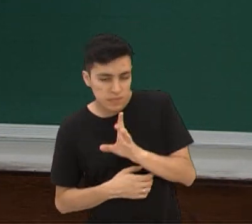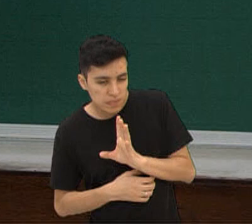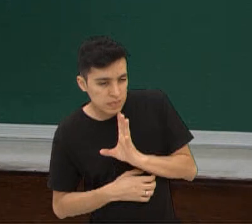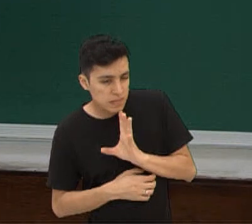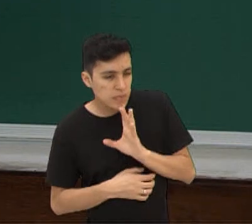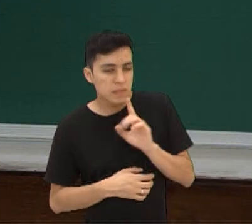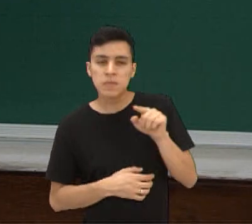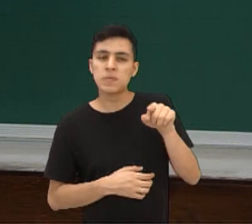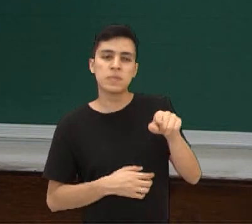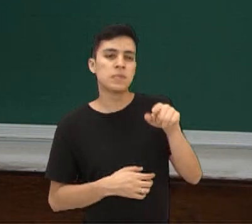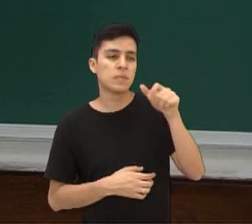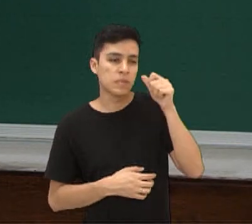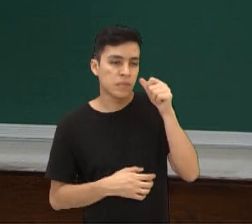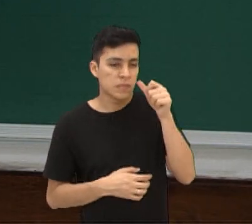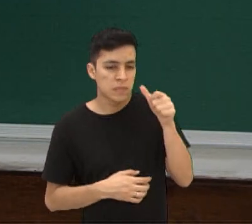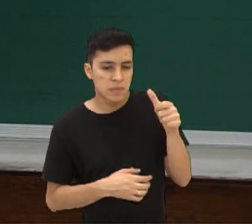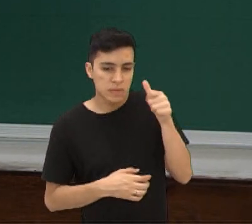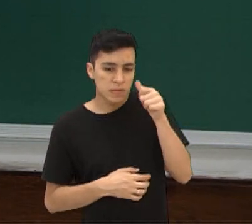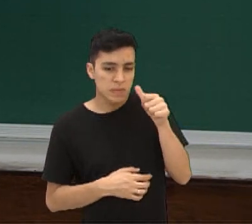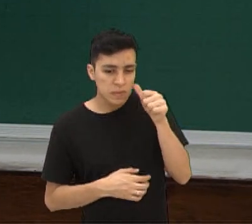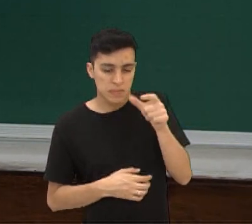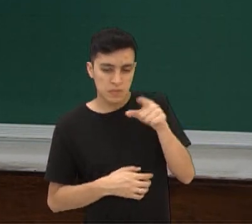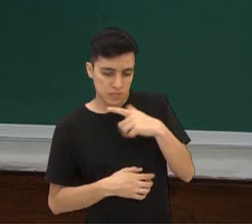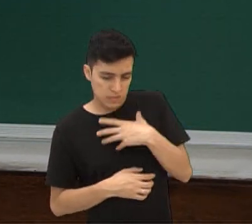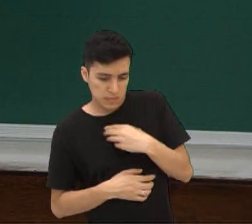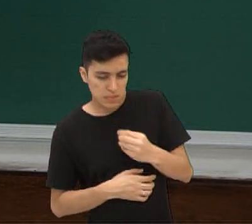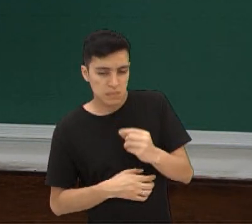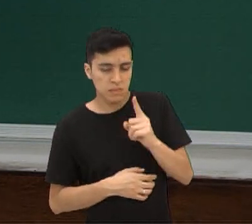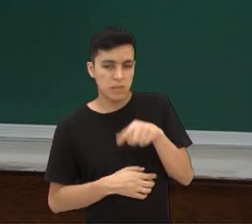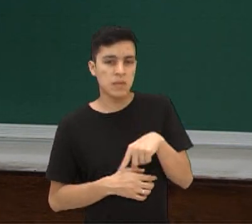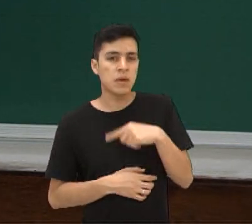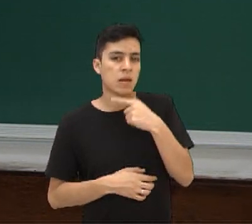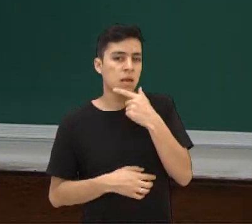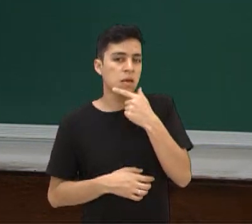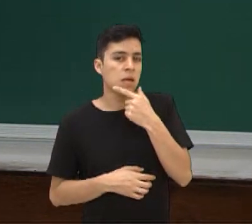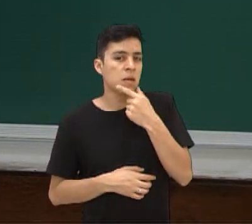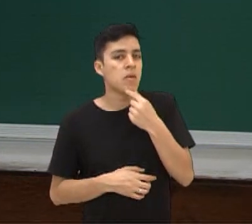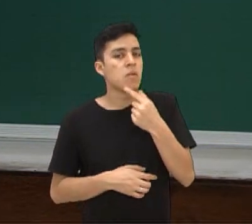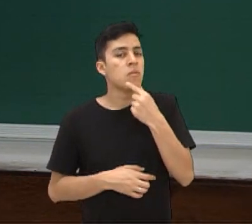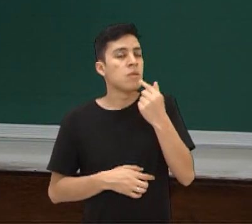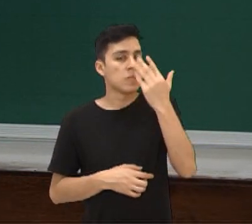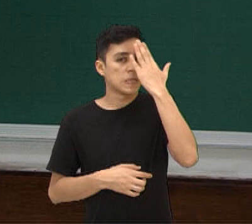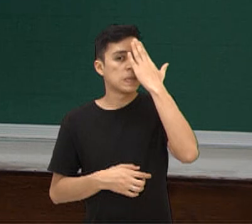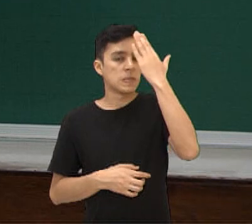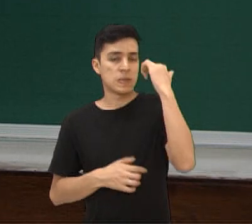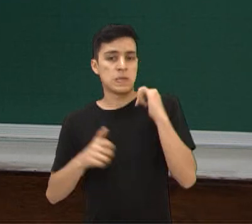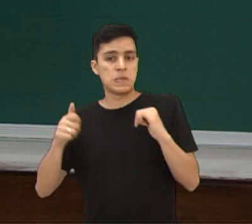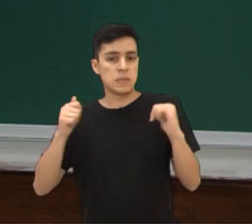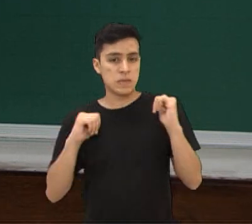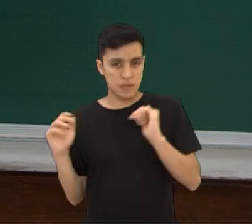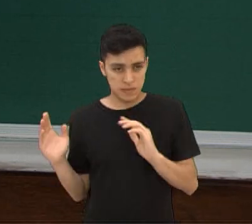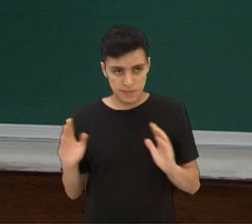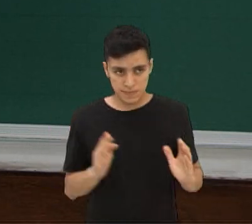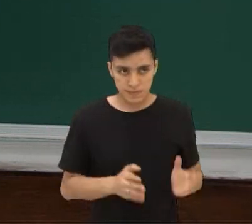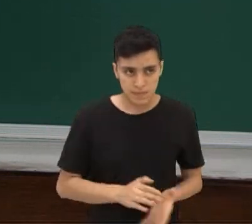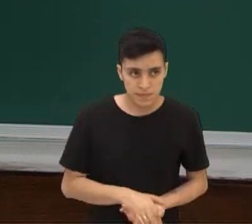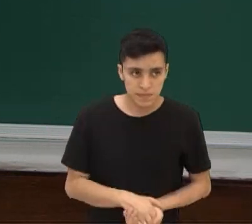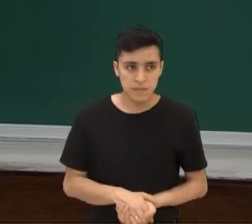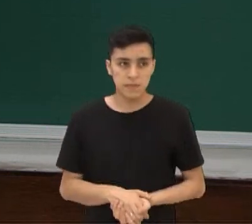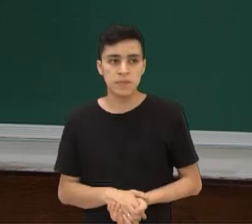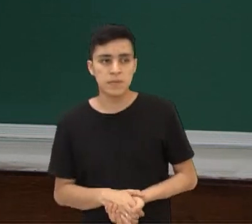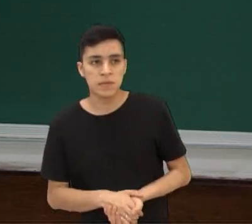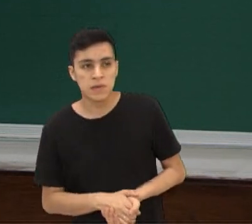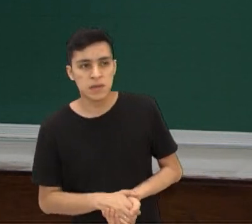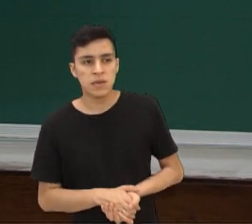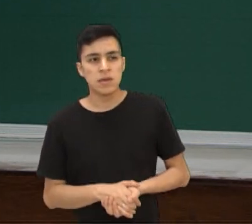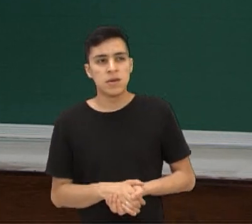a mulher, o filho é um ator famoso? Qual pronome utilizar? I really like the suit you bought for the